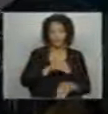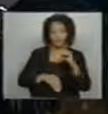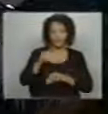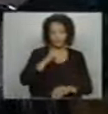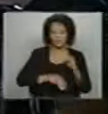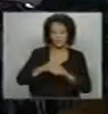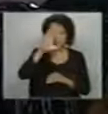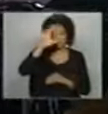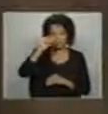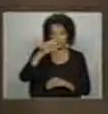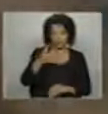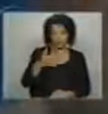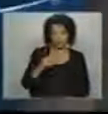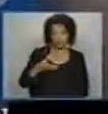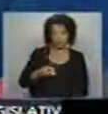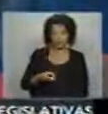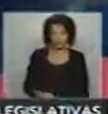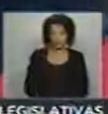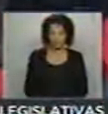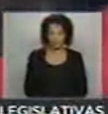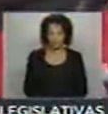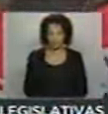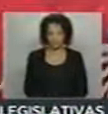legislativas 2019.